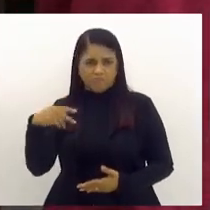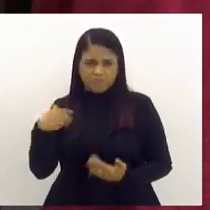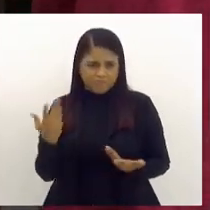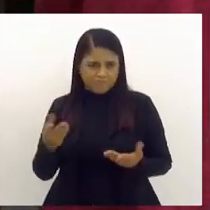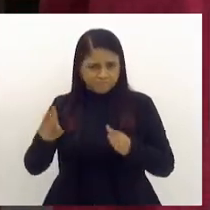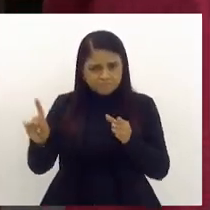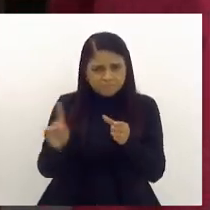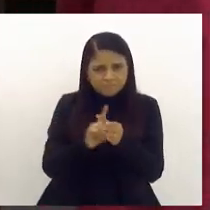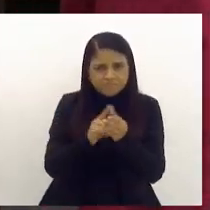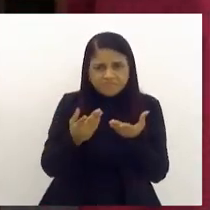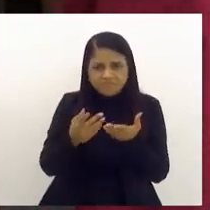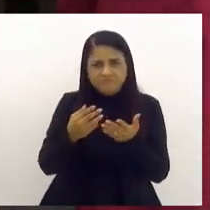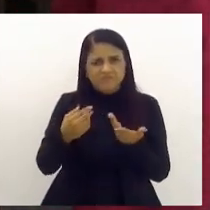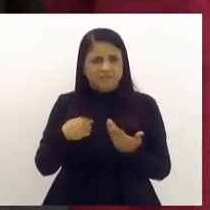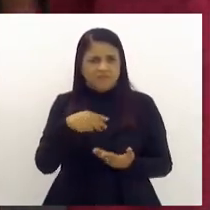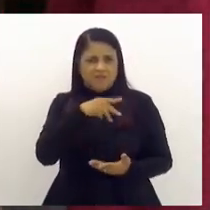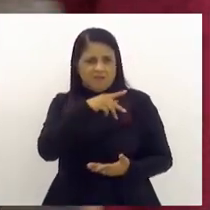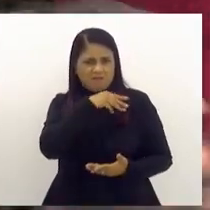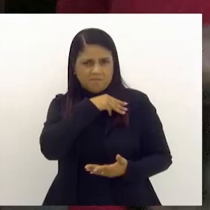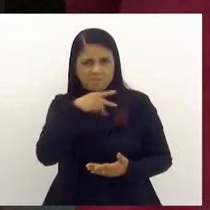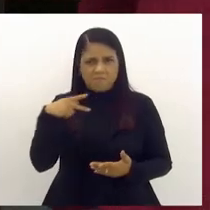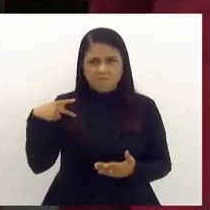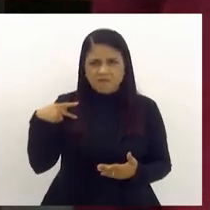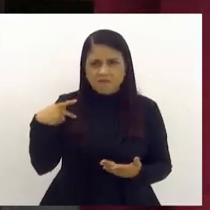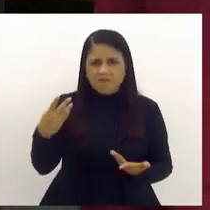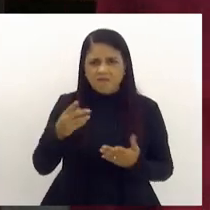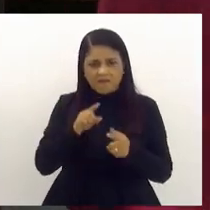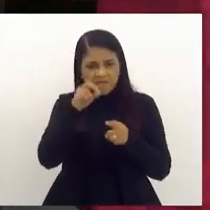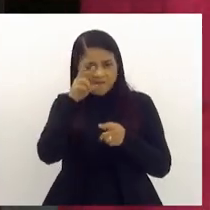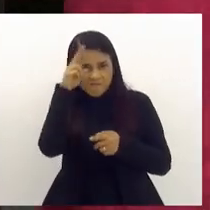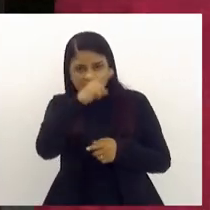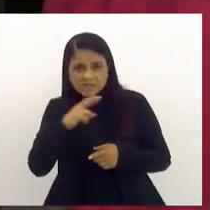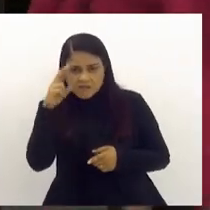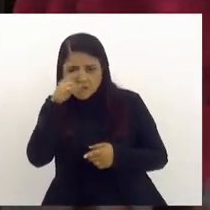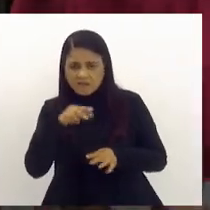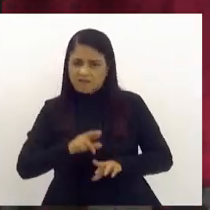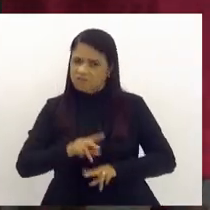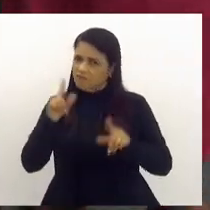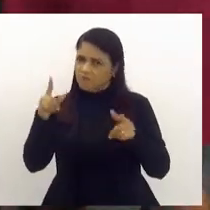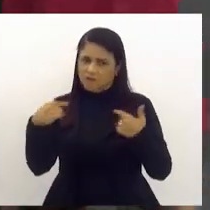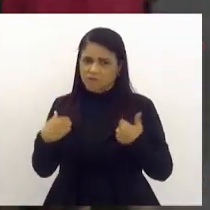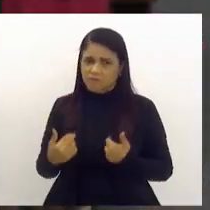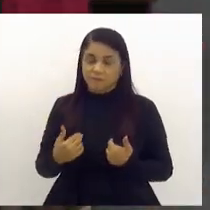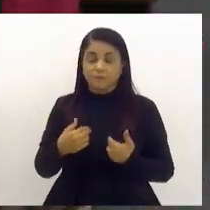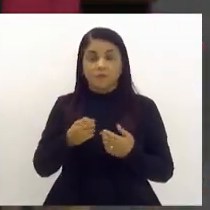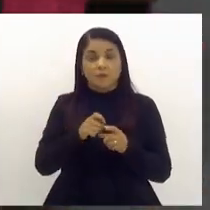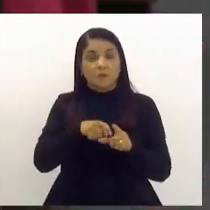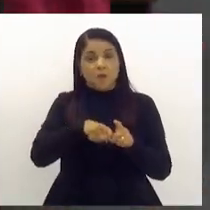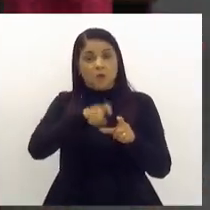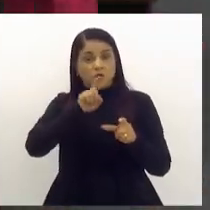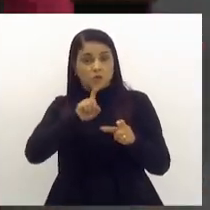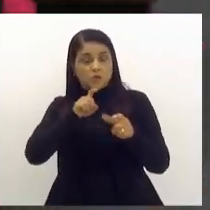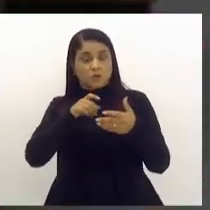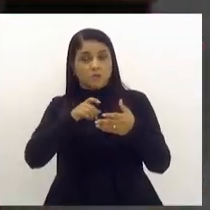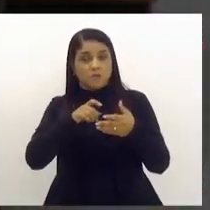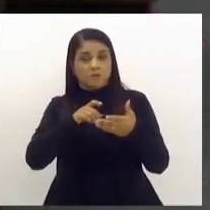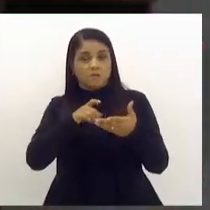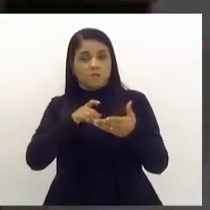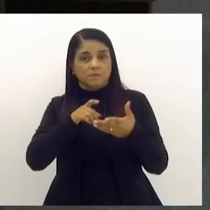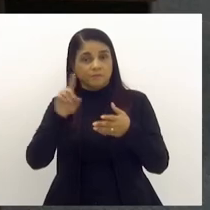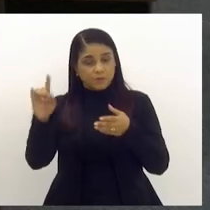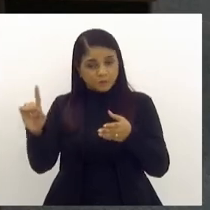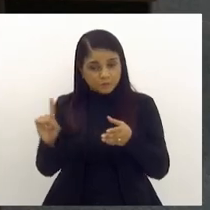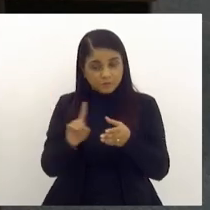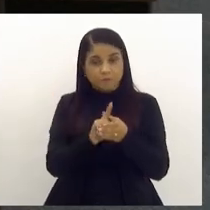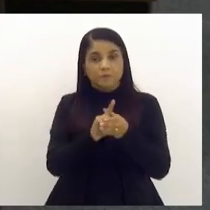fazer, o MP fiscaliza, e outras questões. Tentamos colocar uma autonomia maior com o